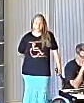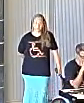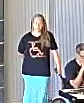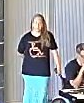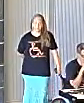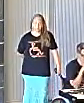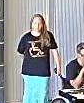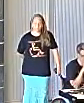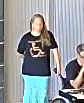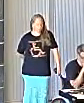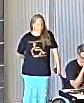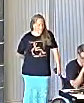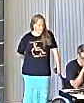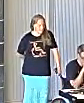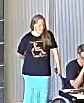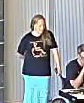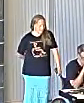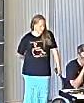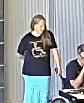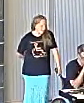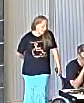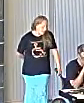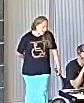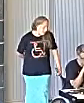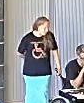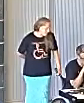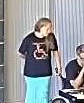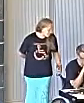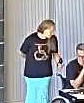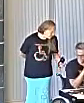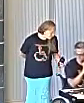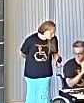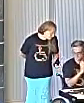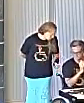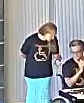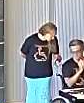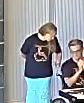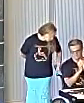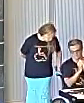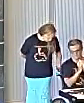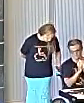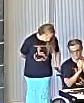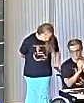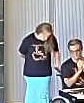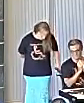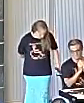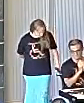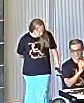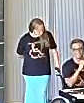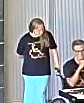deficiência em um ônibus separado a justificativa era que a presença deles iria atrasar